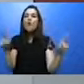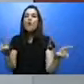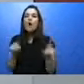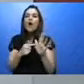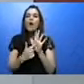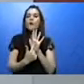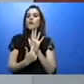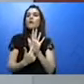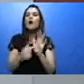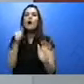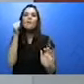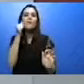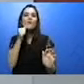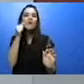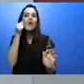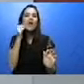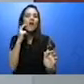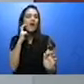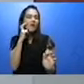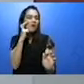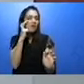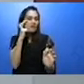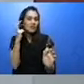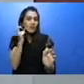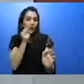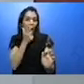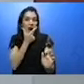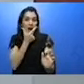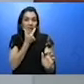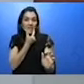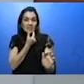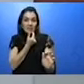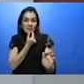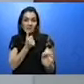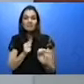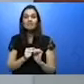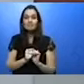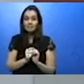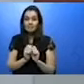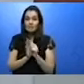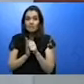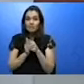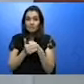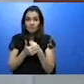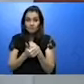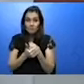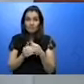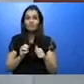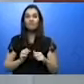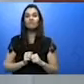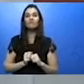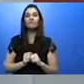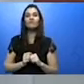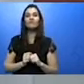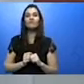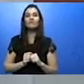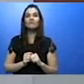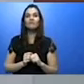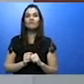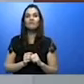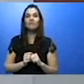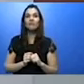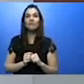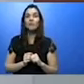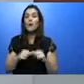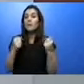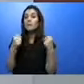mulher com um sorriso tímido, conservador. Vou voltar de novo aqui explicando para vocês